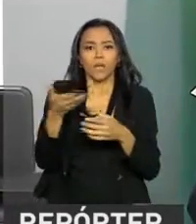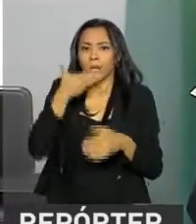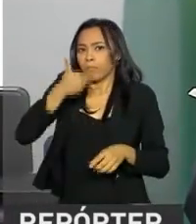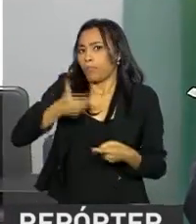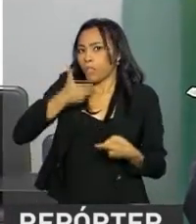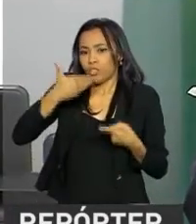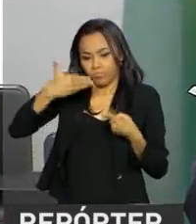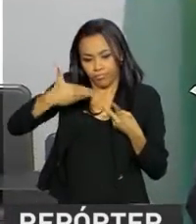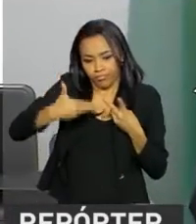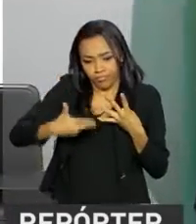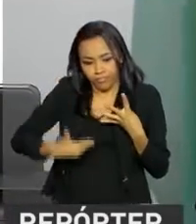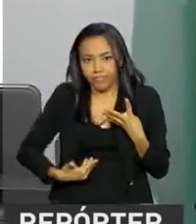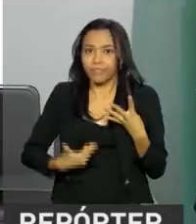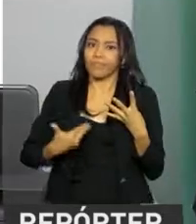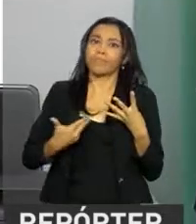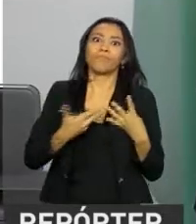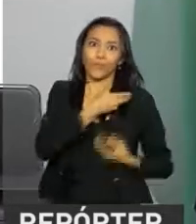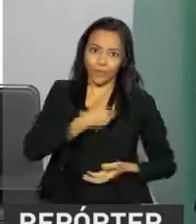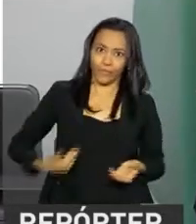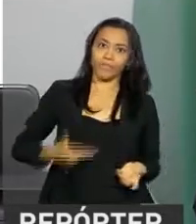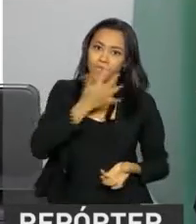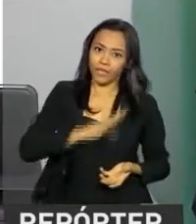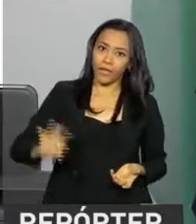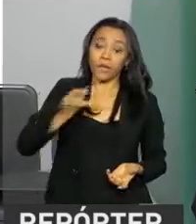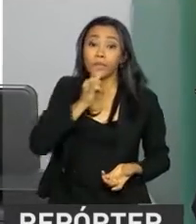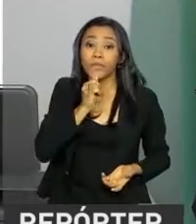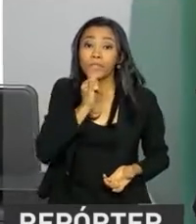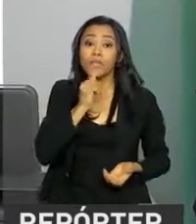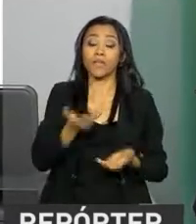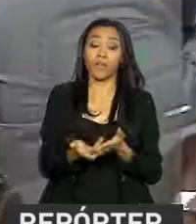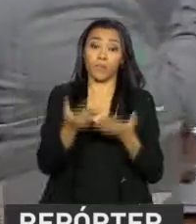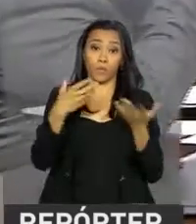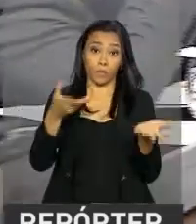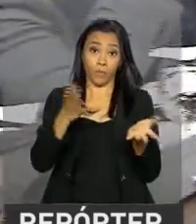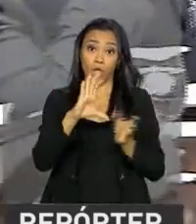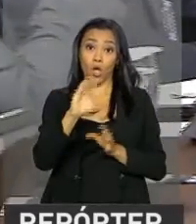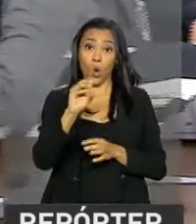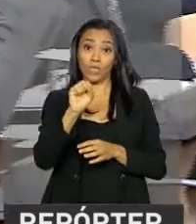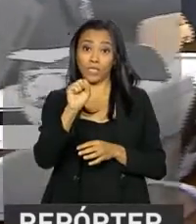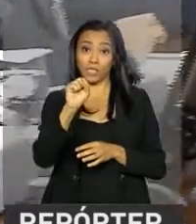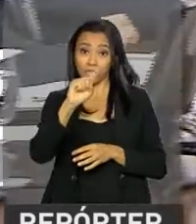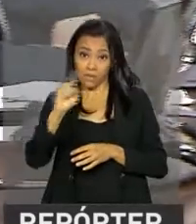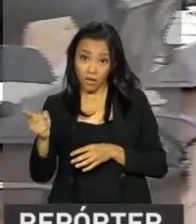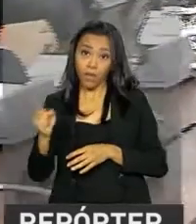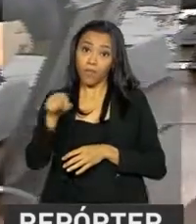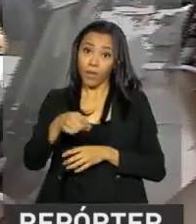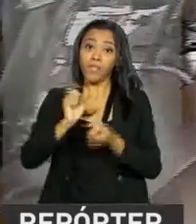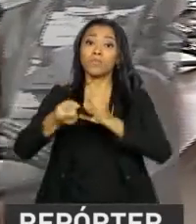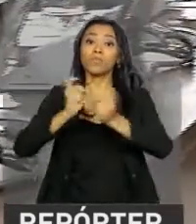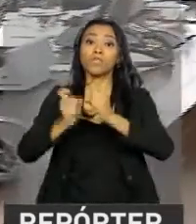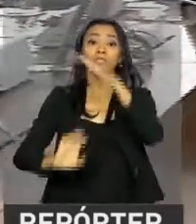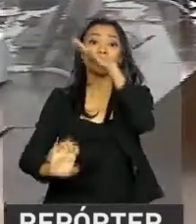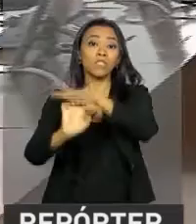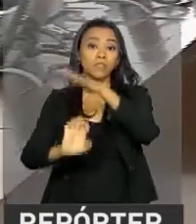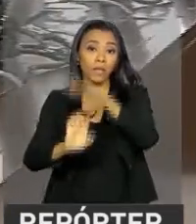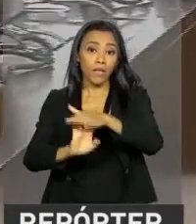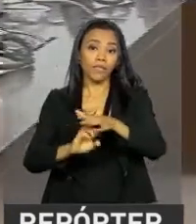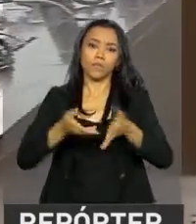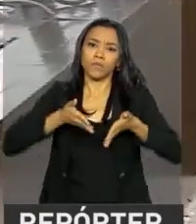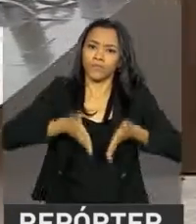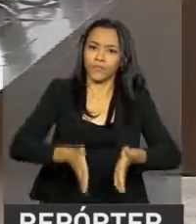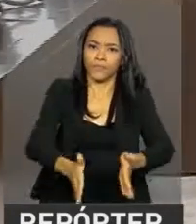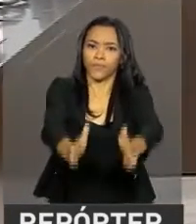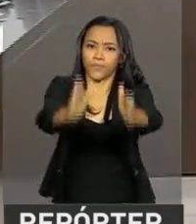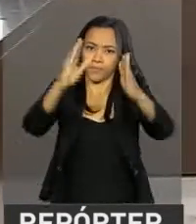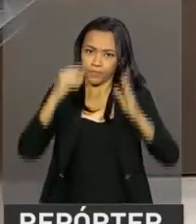aí do Estado para o governo federal, como, por exemplo, a concessão da BR-262 à iniciativa privada. Essa é uma estrada que liga Vitória, no Espírito Santo, a